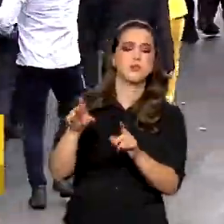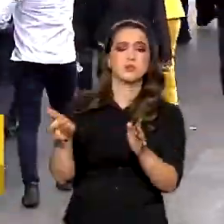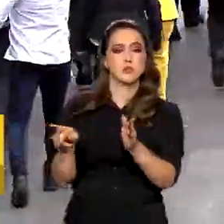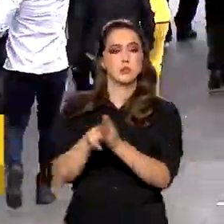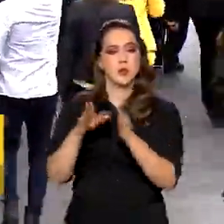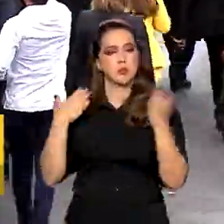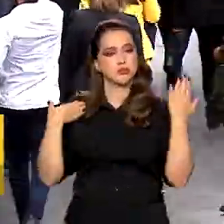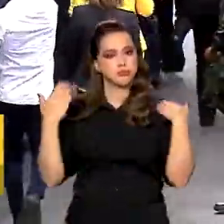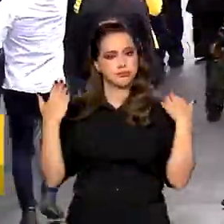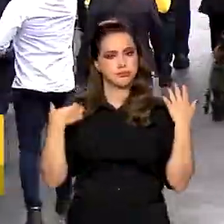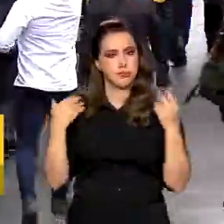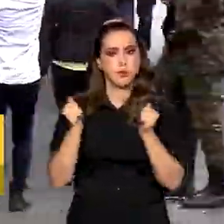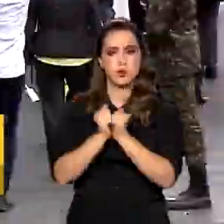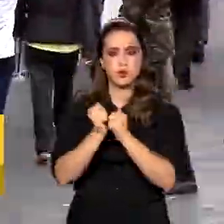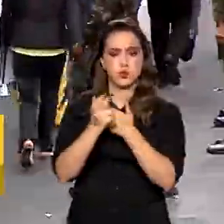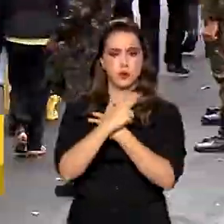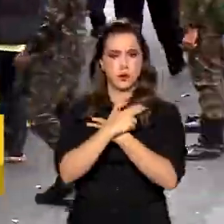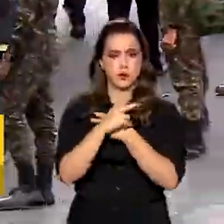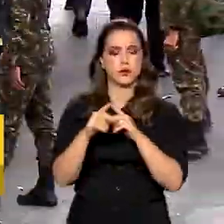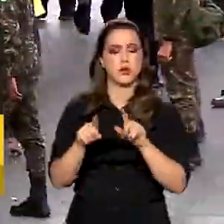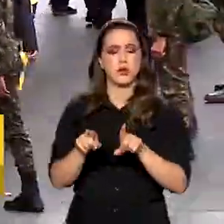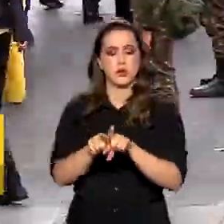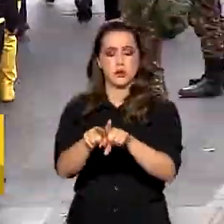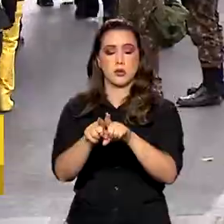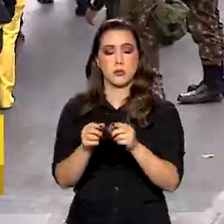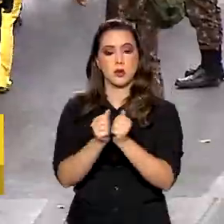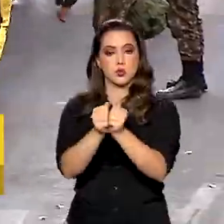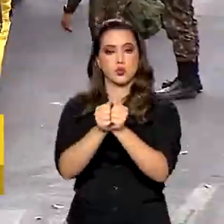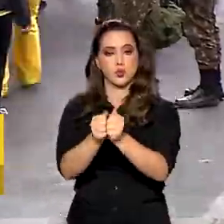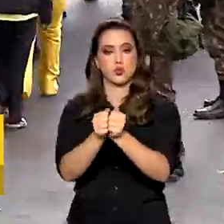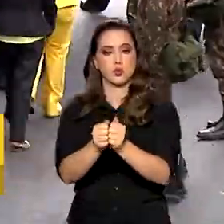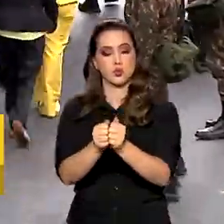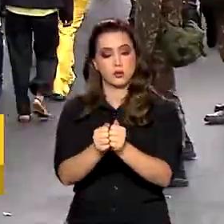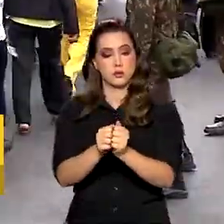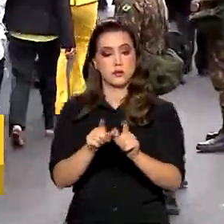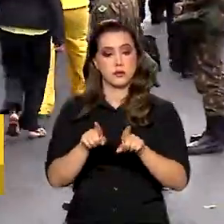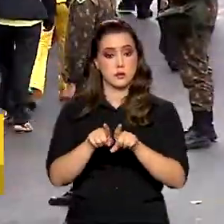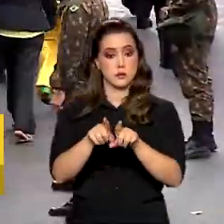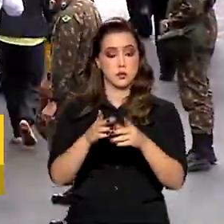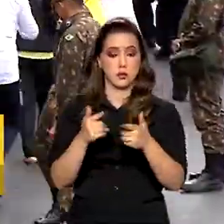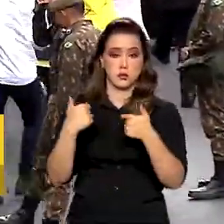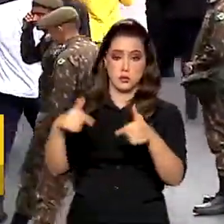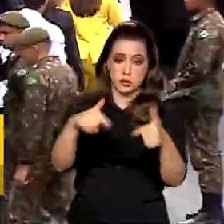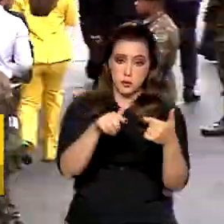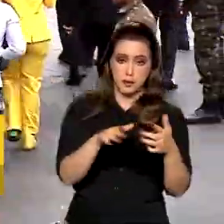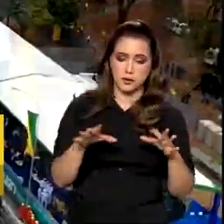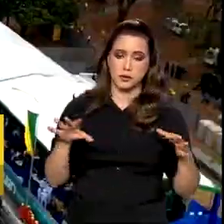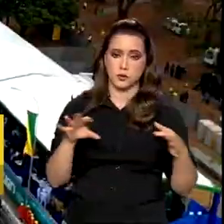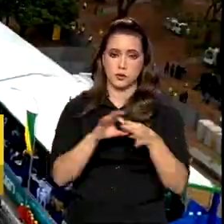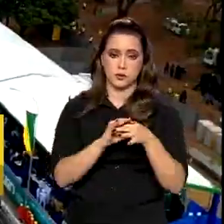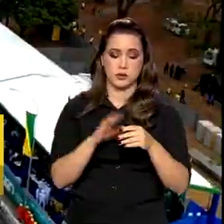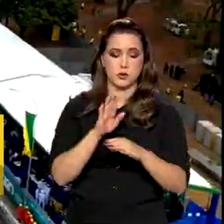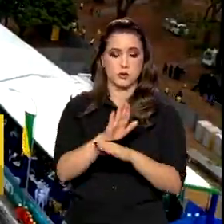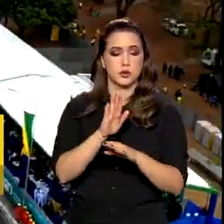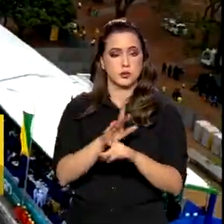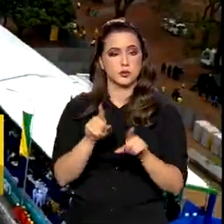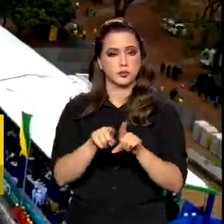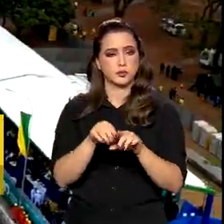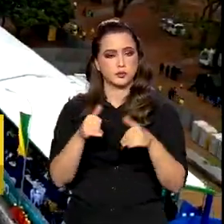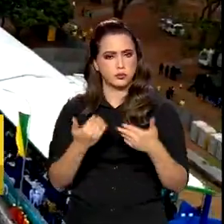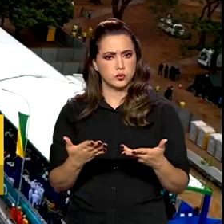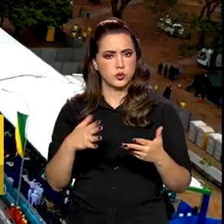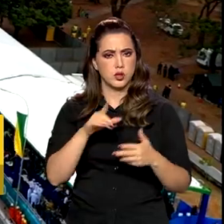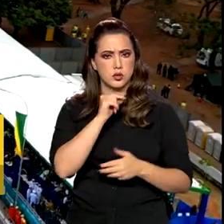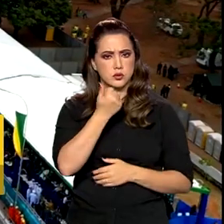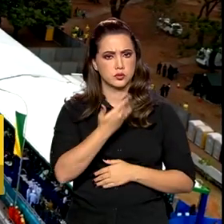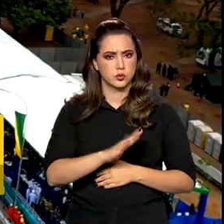da aeronáutica também, que tem uma participação, a contribuição para o tráfego no